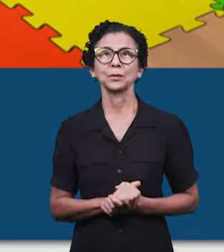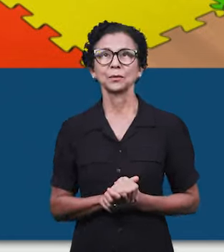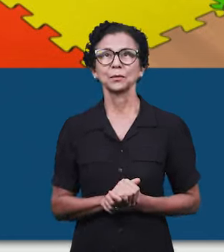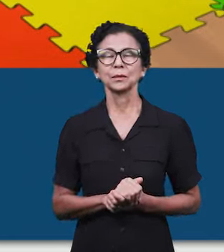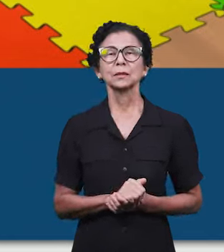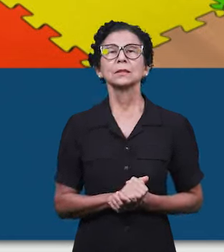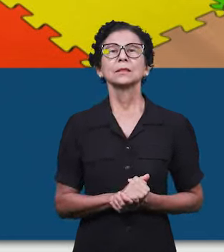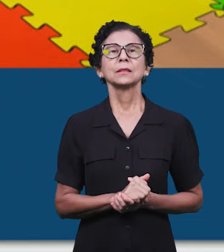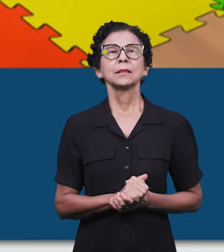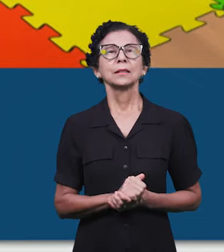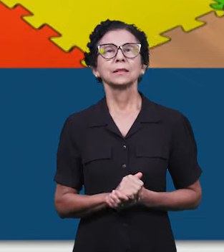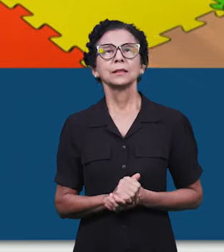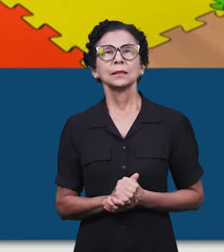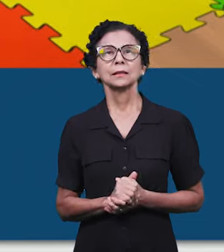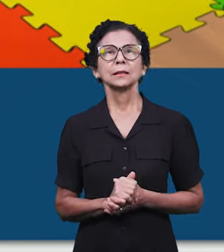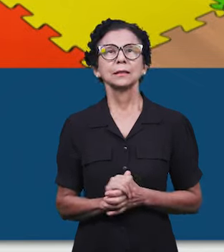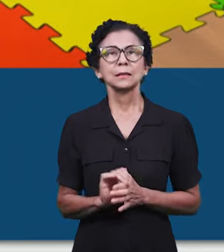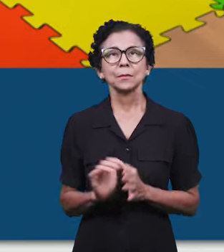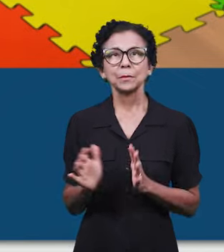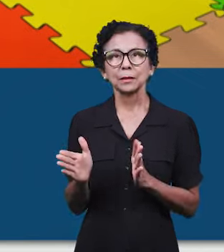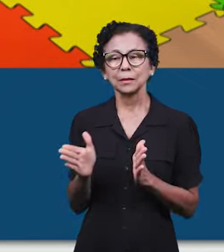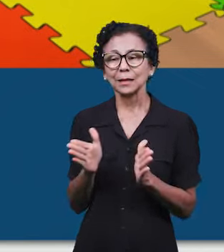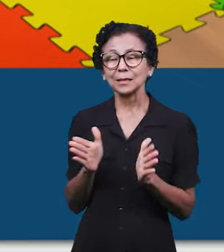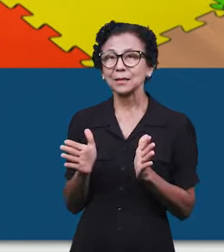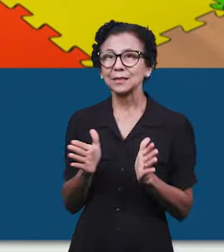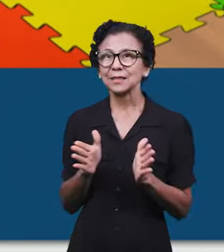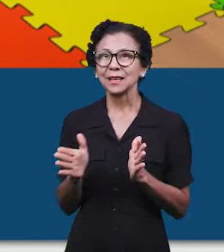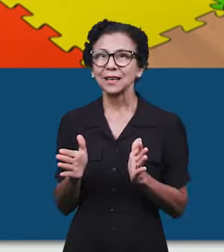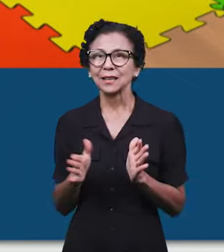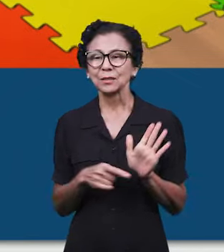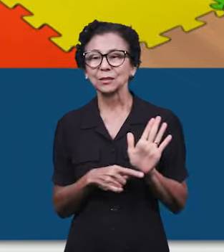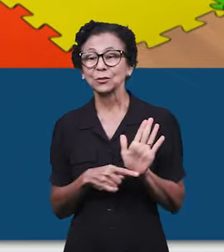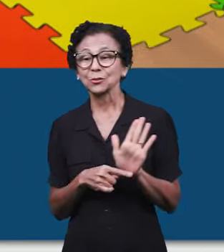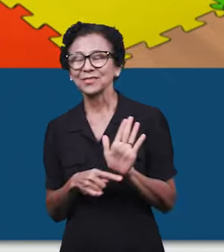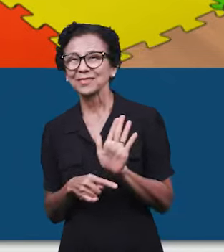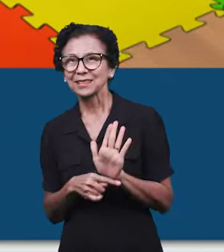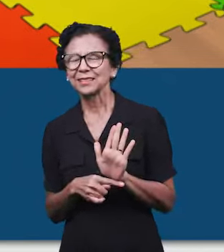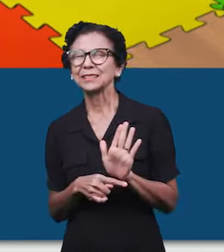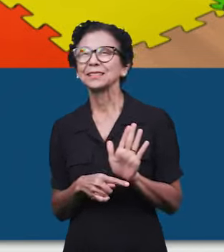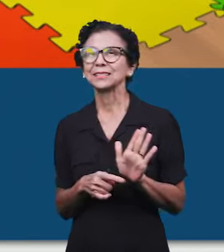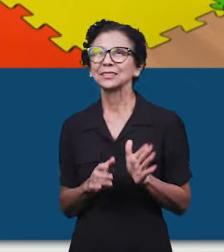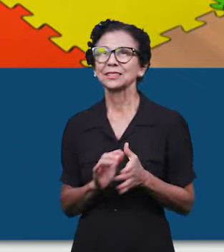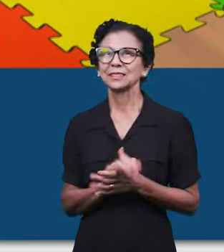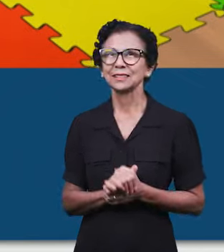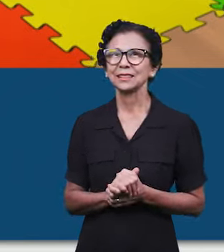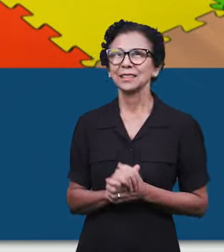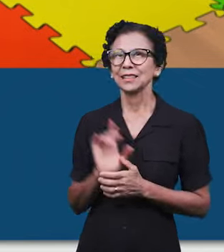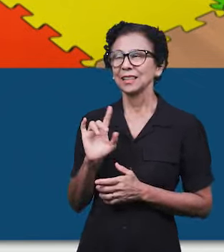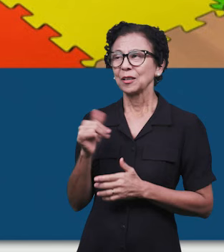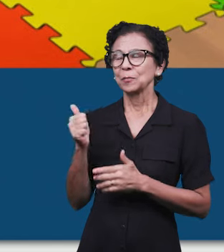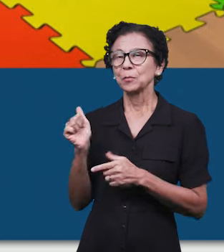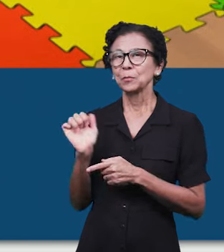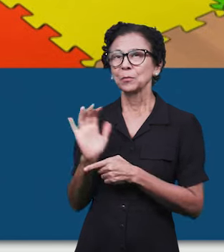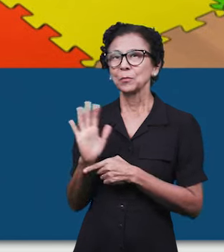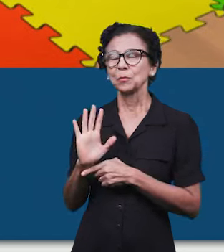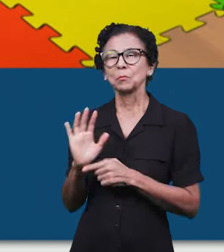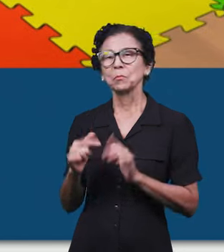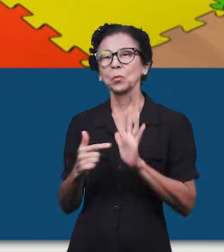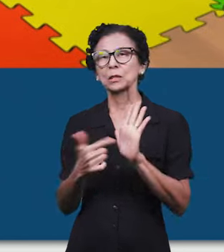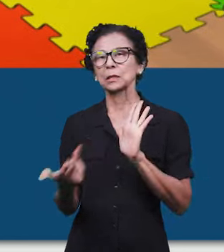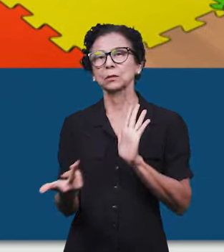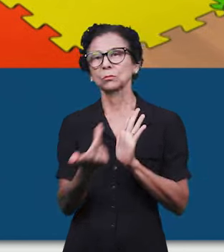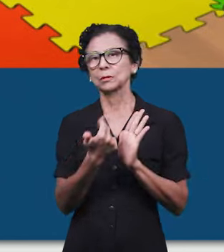fala, que facilita essa compreensão. Em certos momentos também, onde a criança e esse adolescente ainda não estão nas